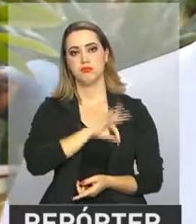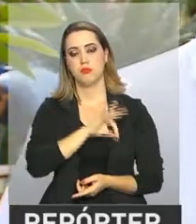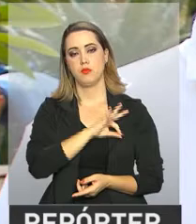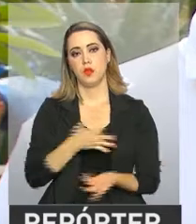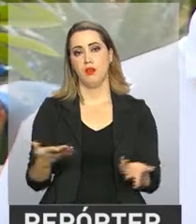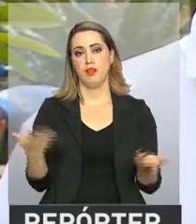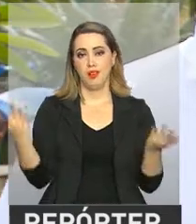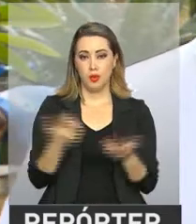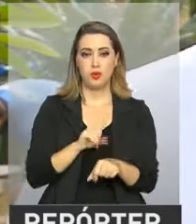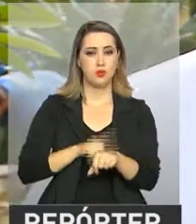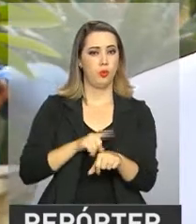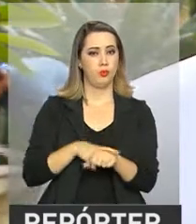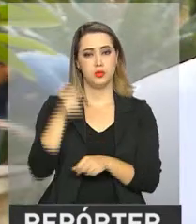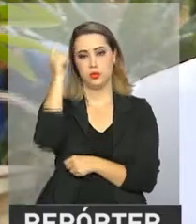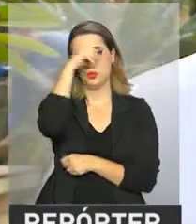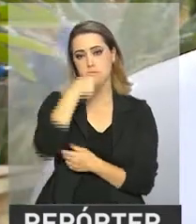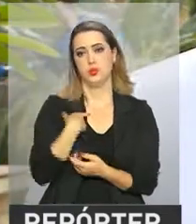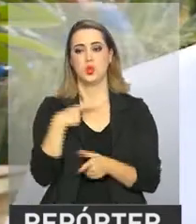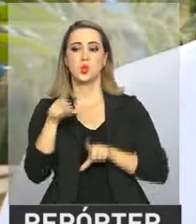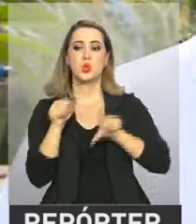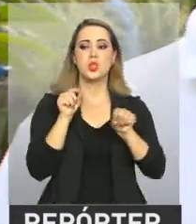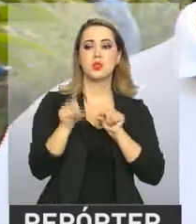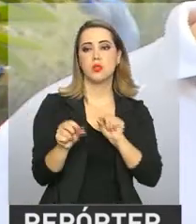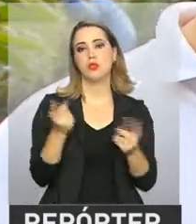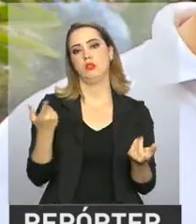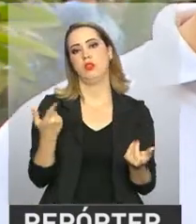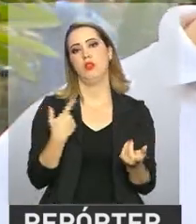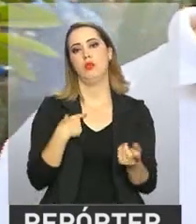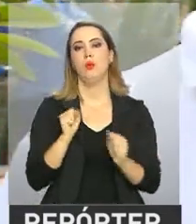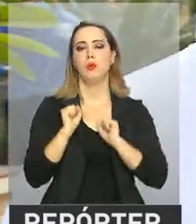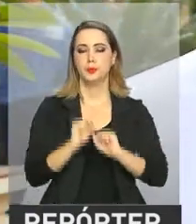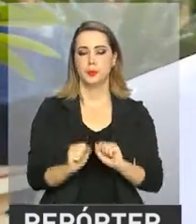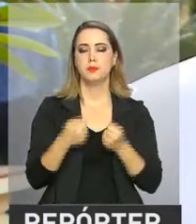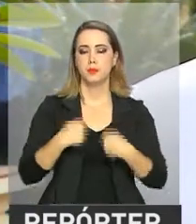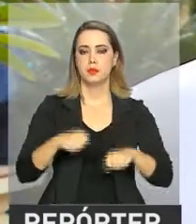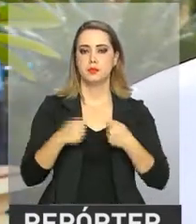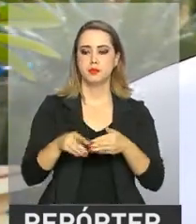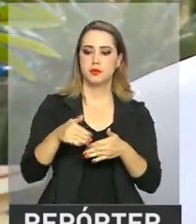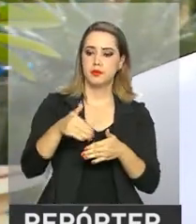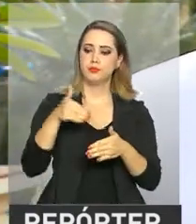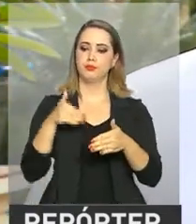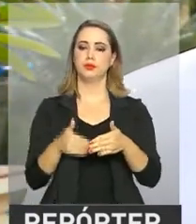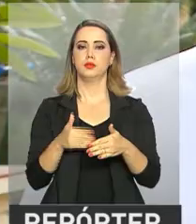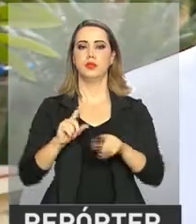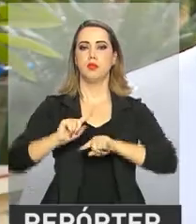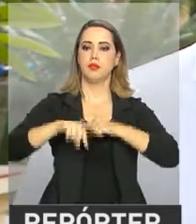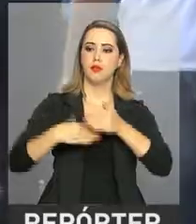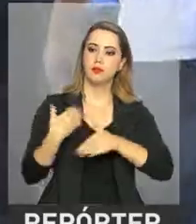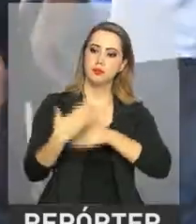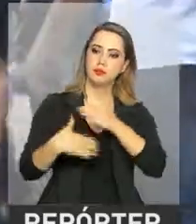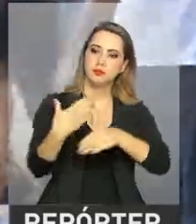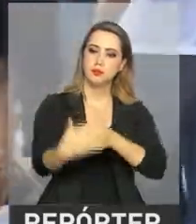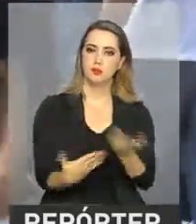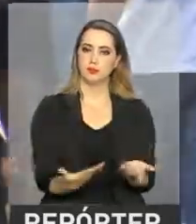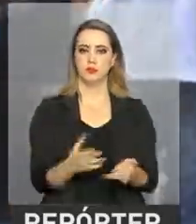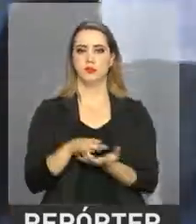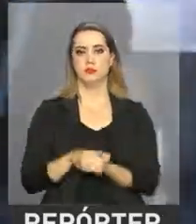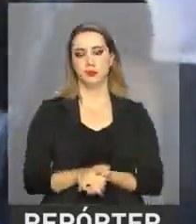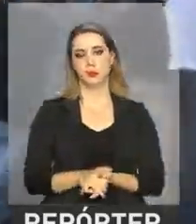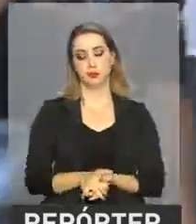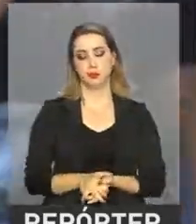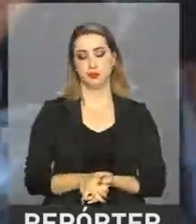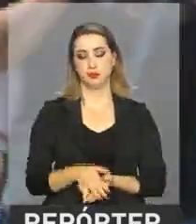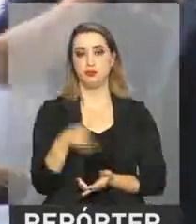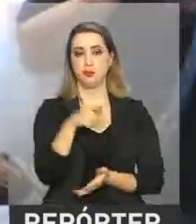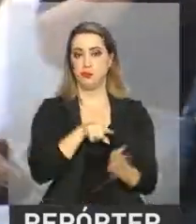não tinha muita muita escolha nem aí vem aquele pensamento é dar um passo para trás para depois dar dois passos para frente né ainda segundo a pnad